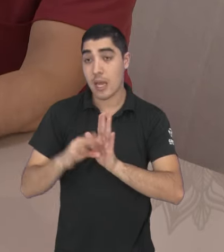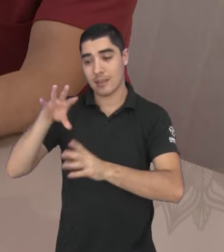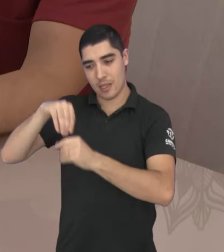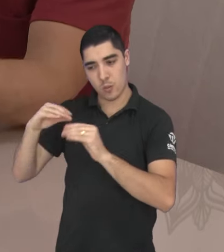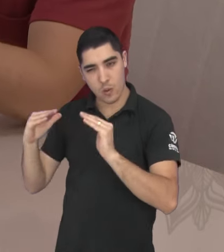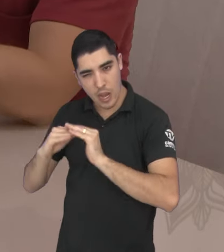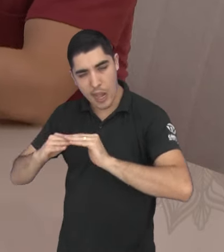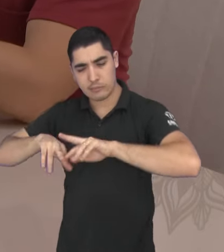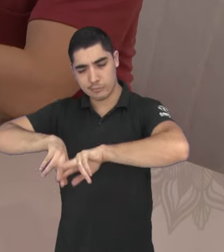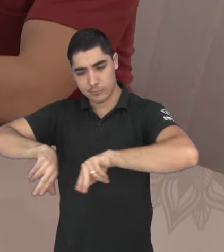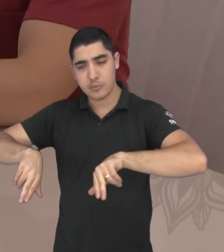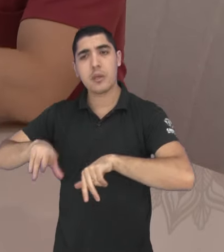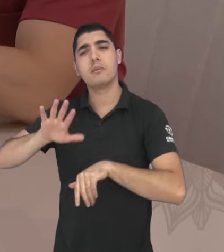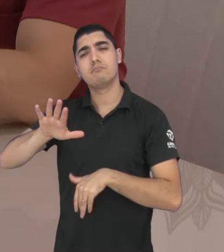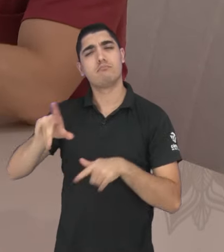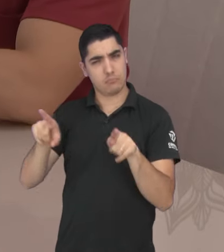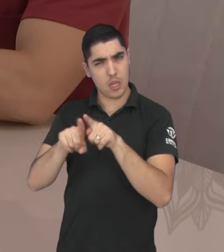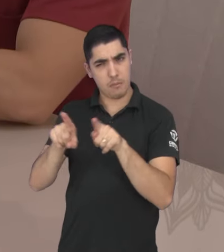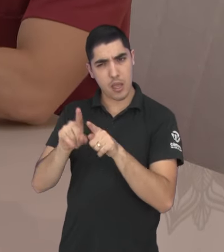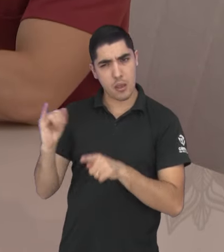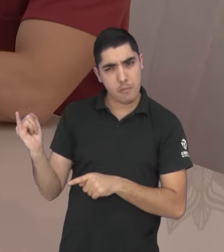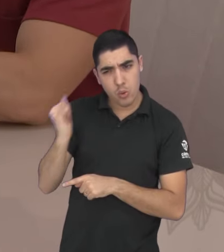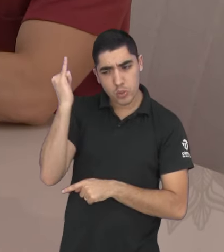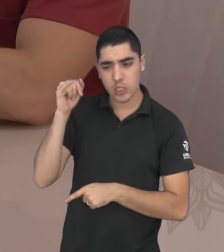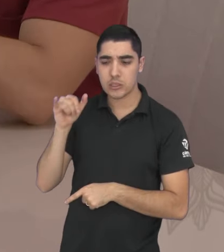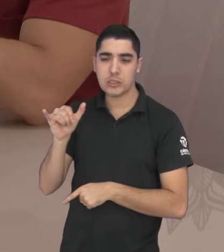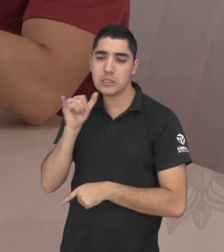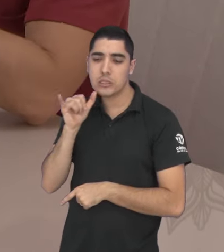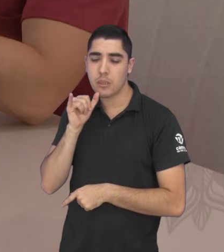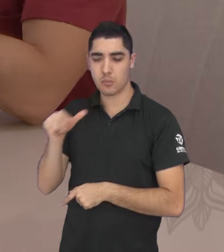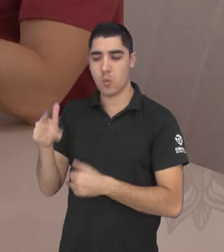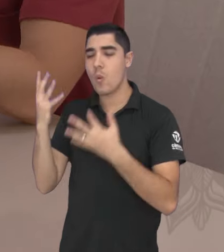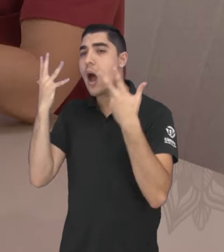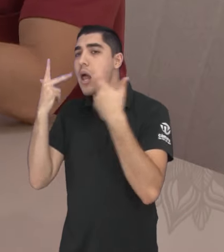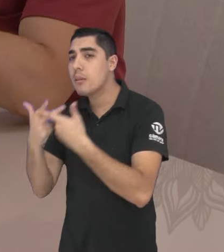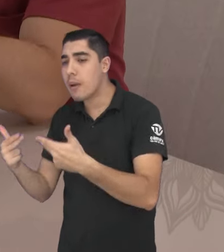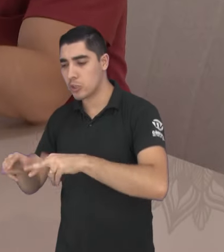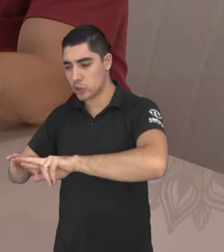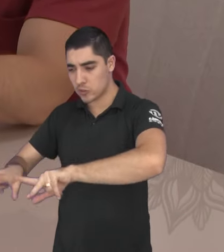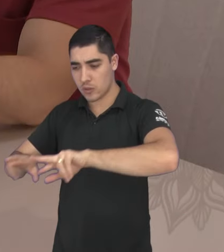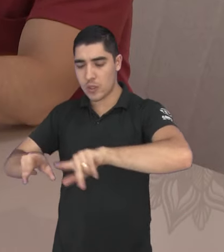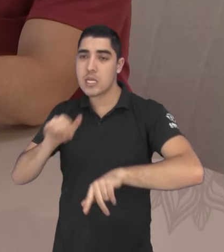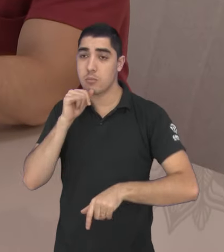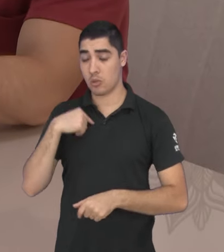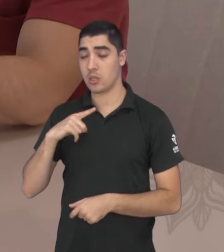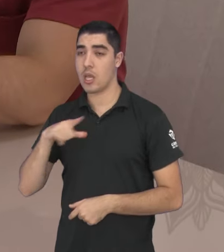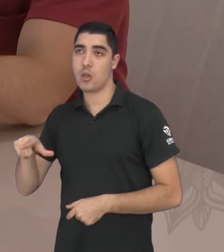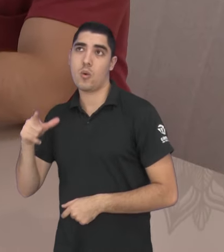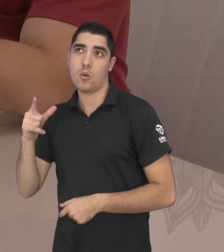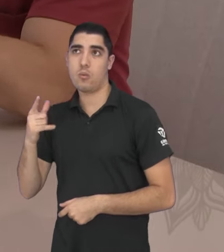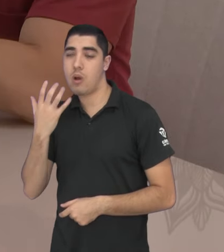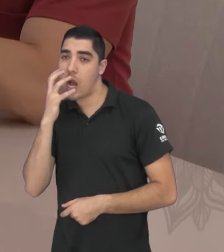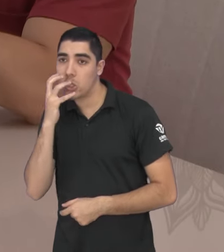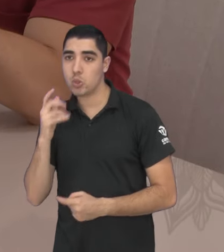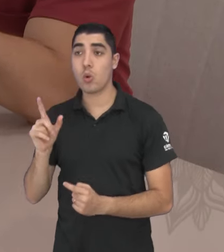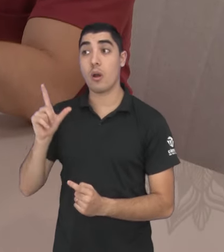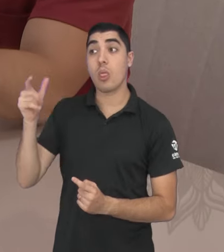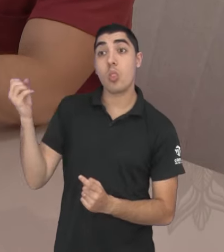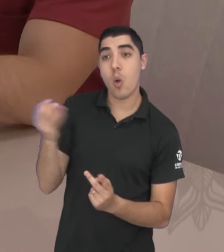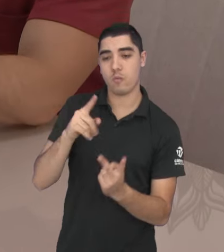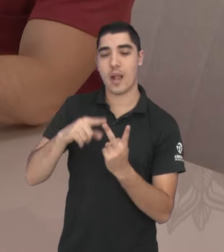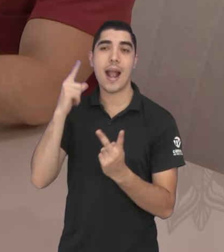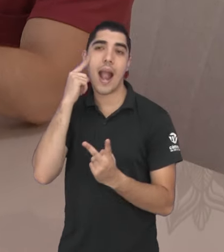mesma coisa. Isso vale, doutor, também pra mesma espécie? Aliás, espécies diferentes. Tem um cachorro e vai vir um gato. Os